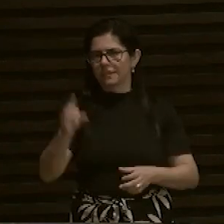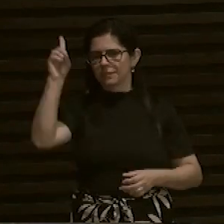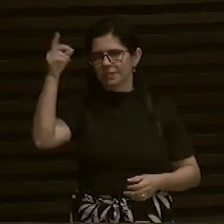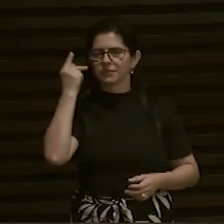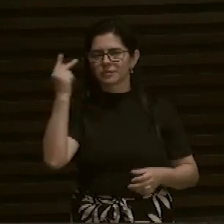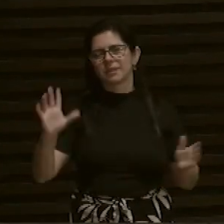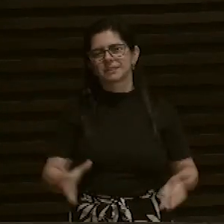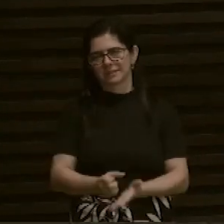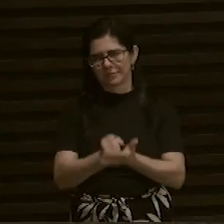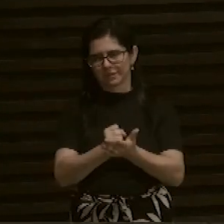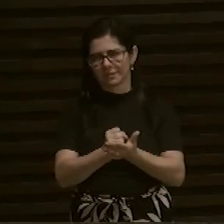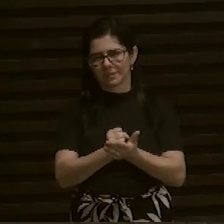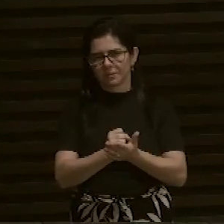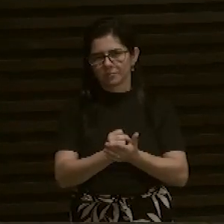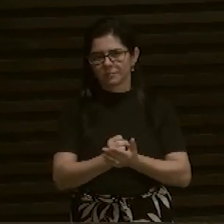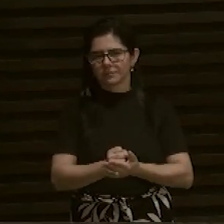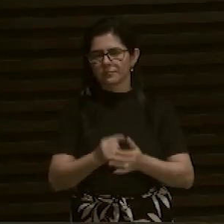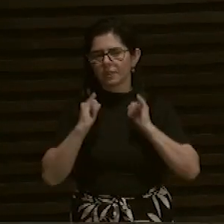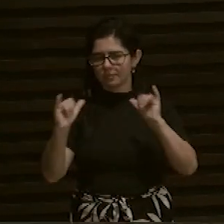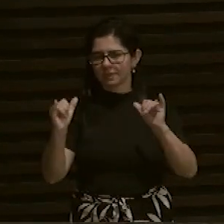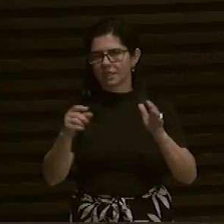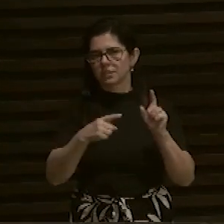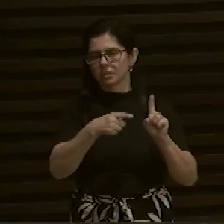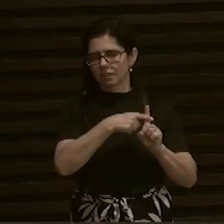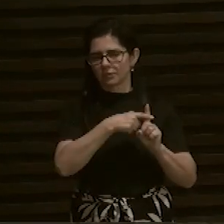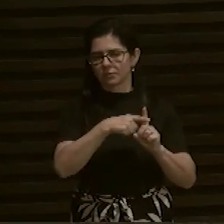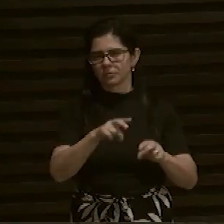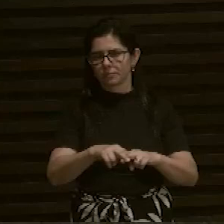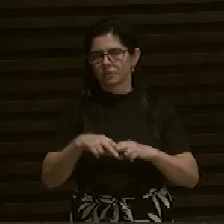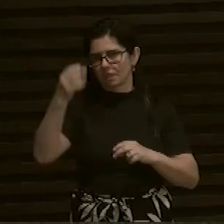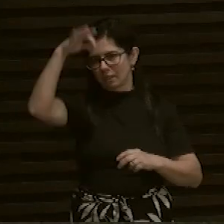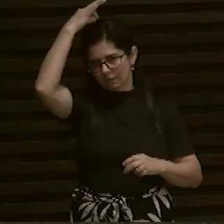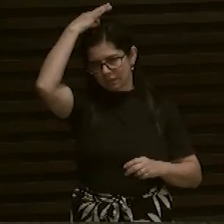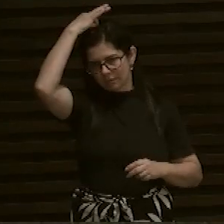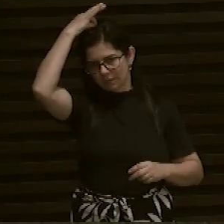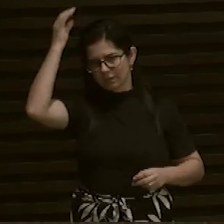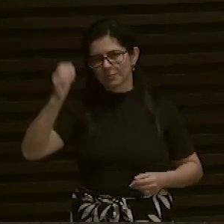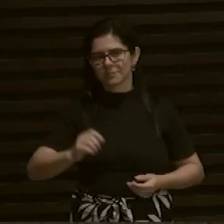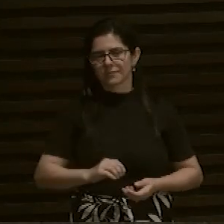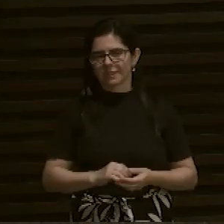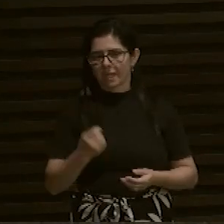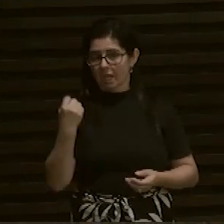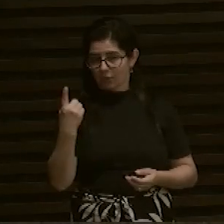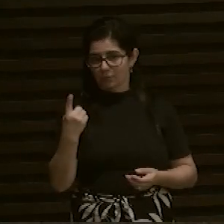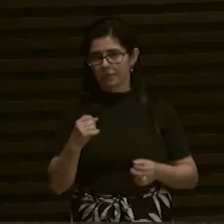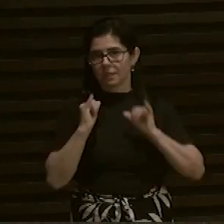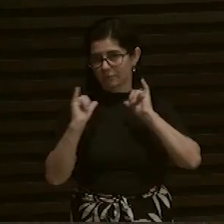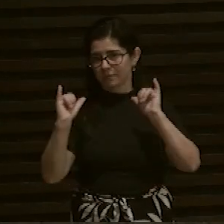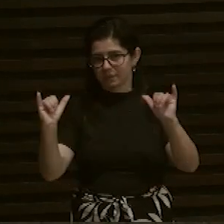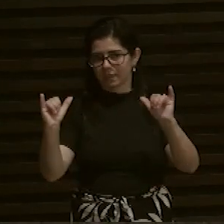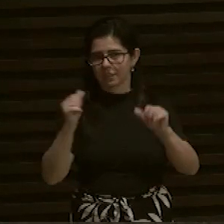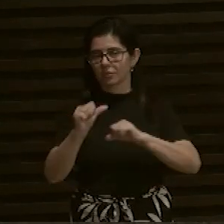isso. A mensagem da cruz, revelada pelo Espírito, 1 Coríntios 2, 6 a 10, é a única mensagem que nos